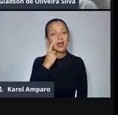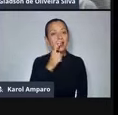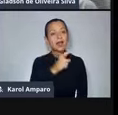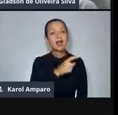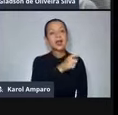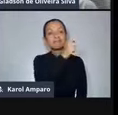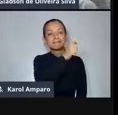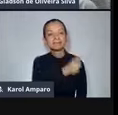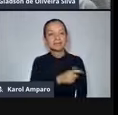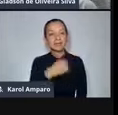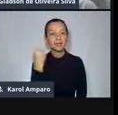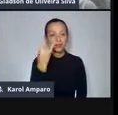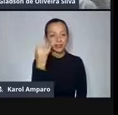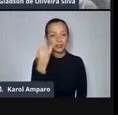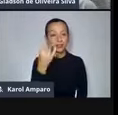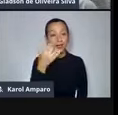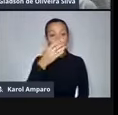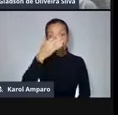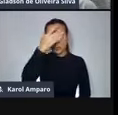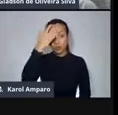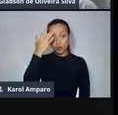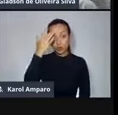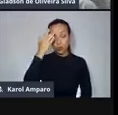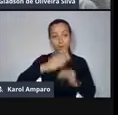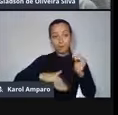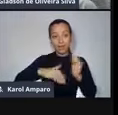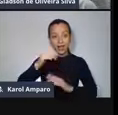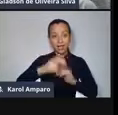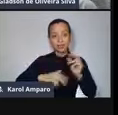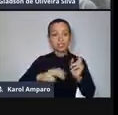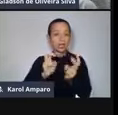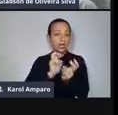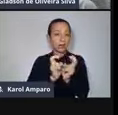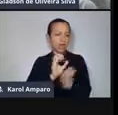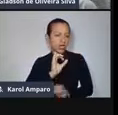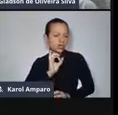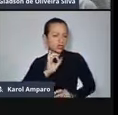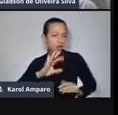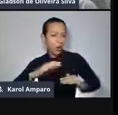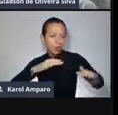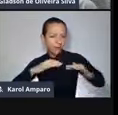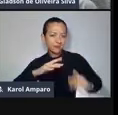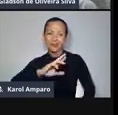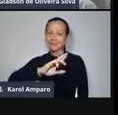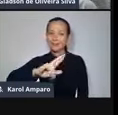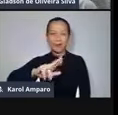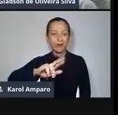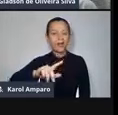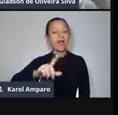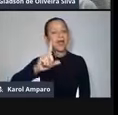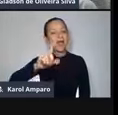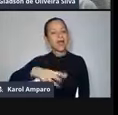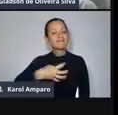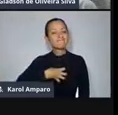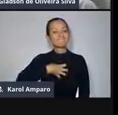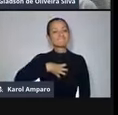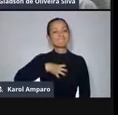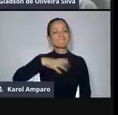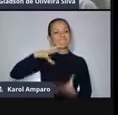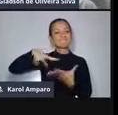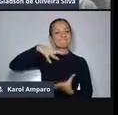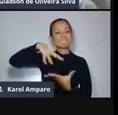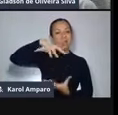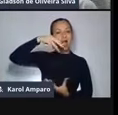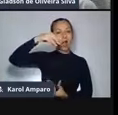corpo, e sim aquele que se deixa movimentar pela alma. Muitas vezes, a minha rasteira é